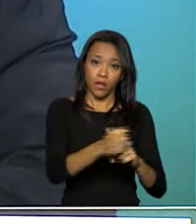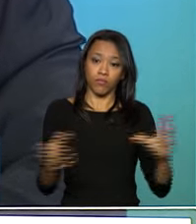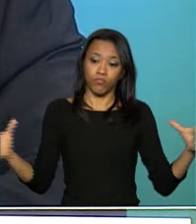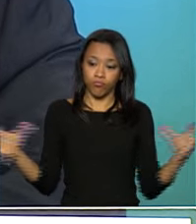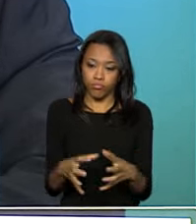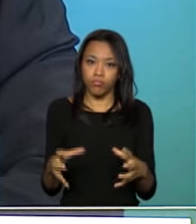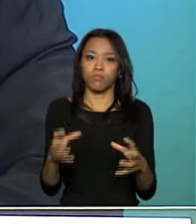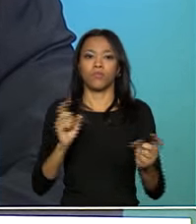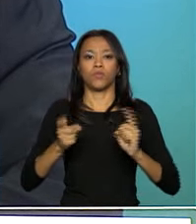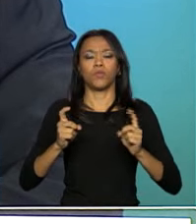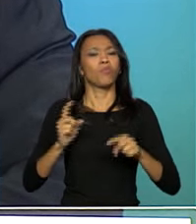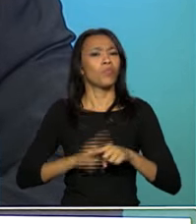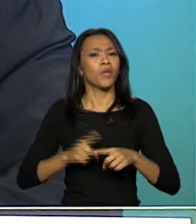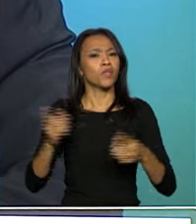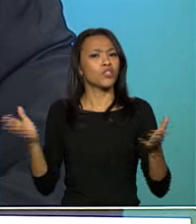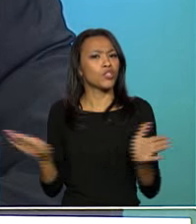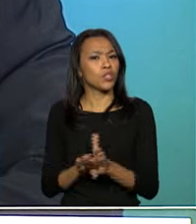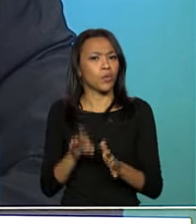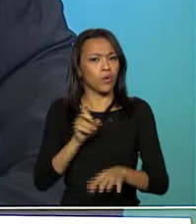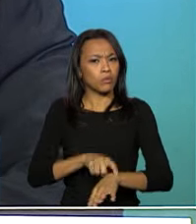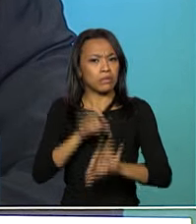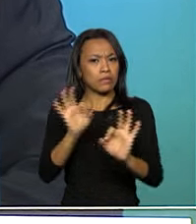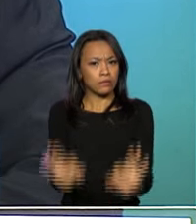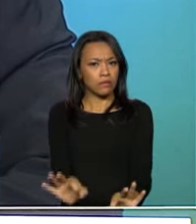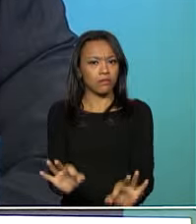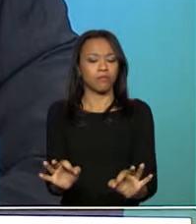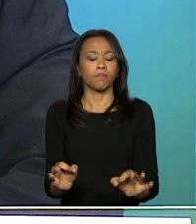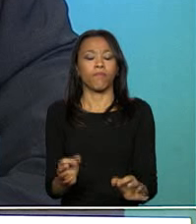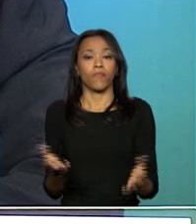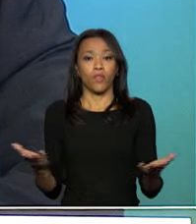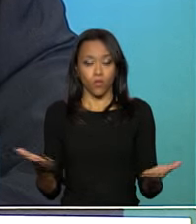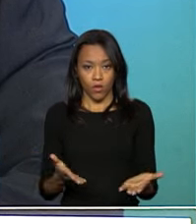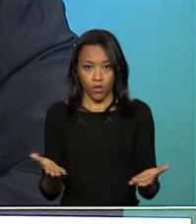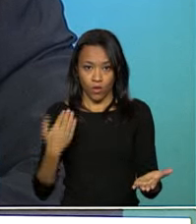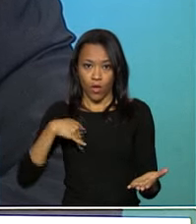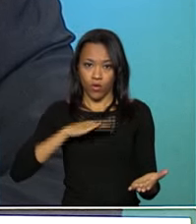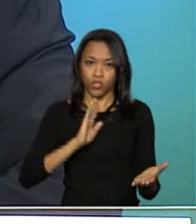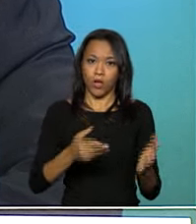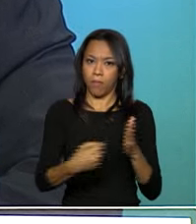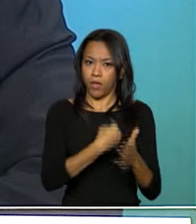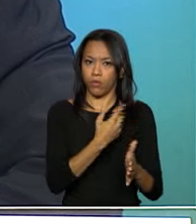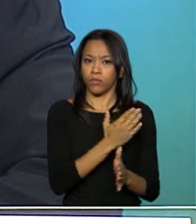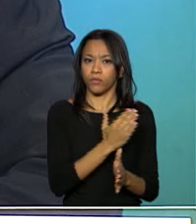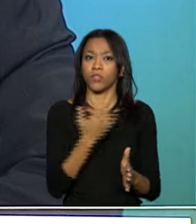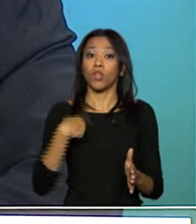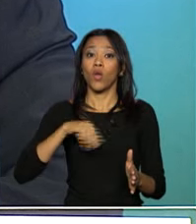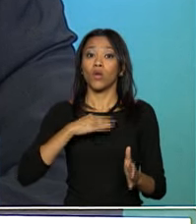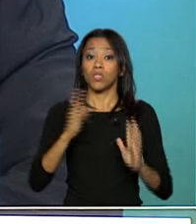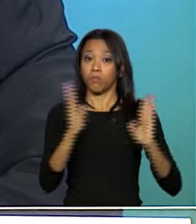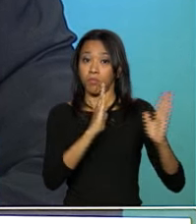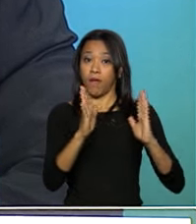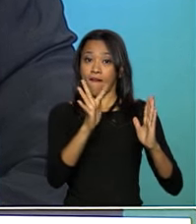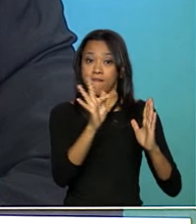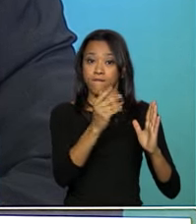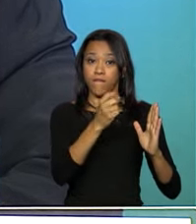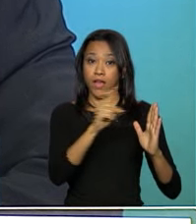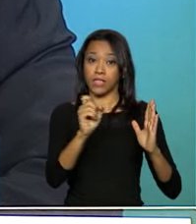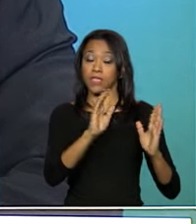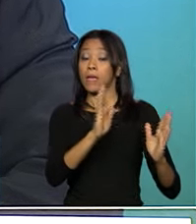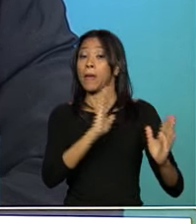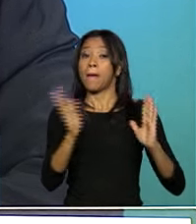por que esse é o momento nós estamos agora numa fase Como já foi colocado na pergunta anterior que nós estamos preparando a proposta de lei